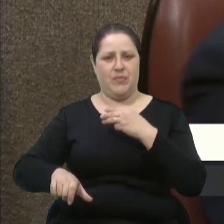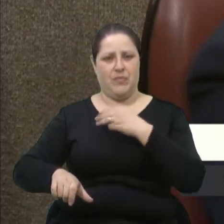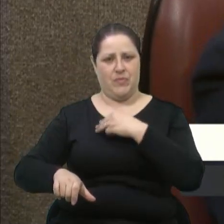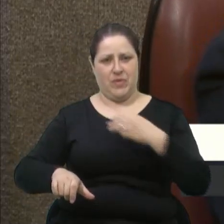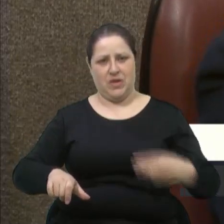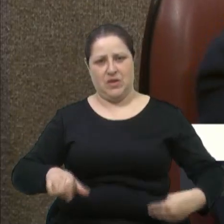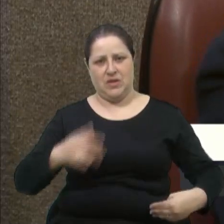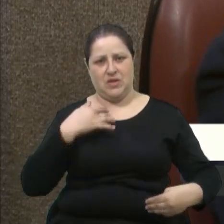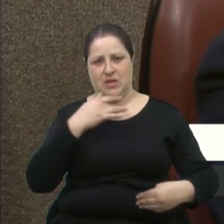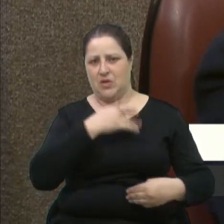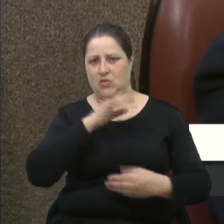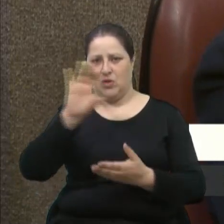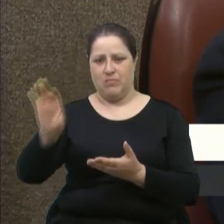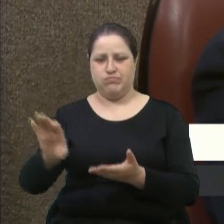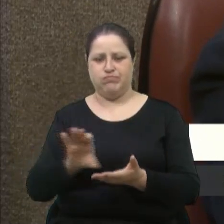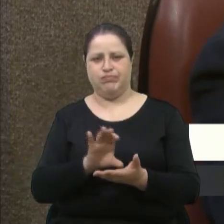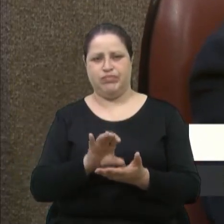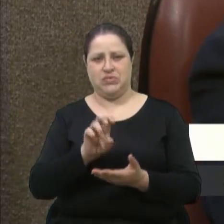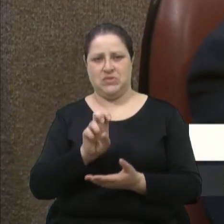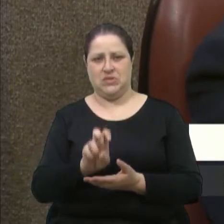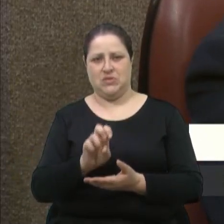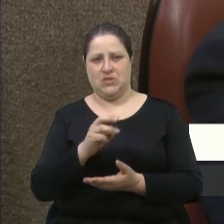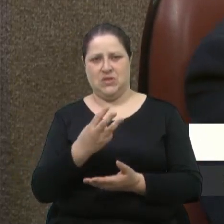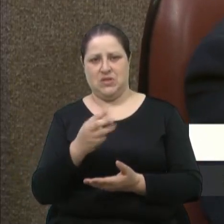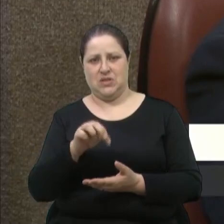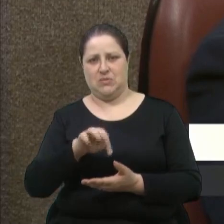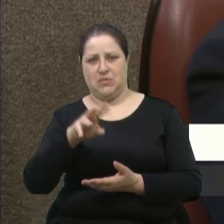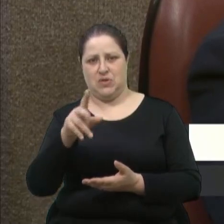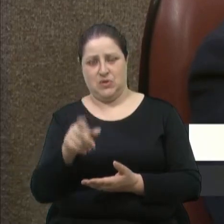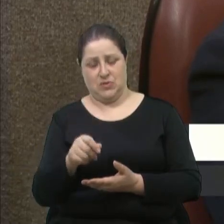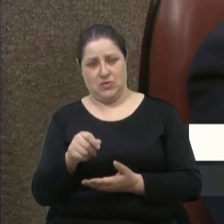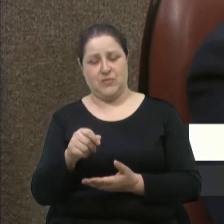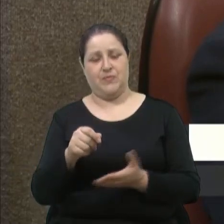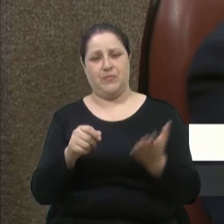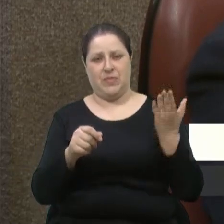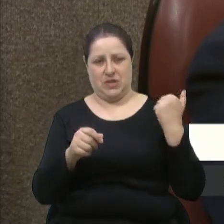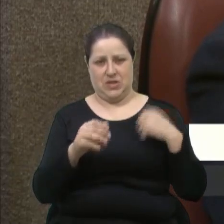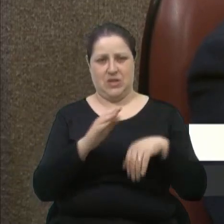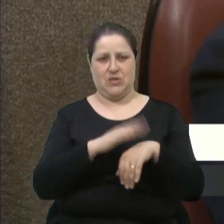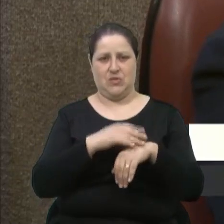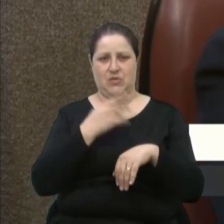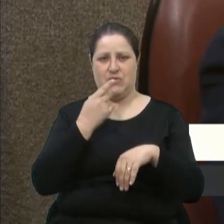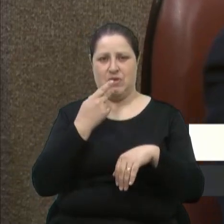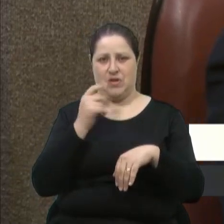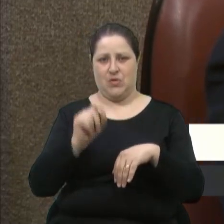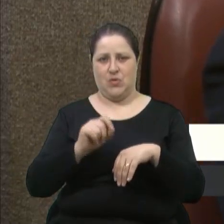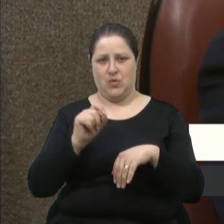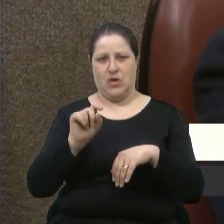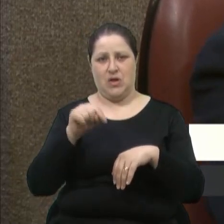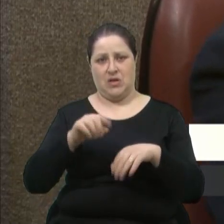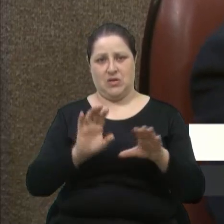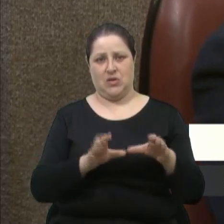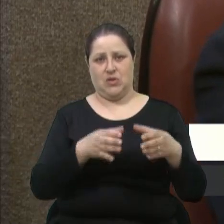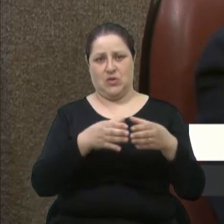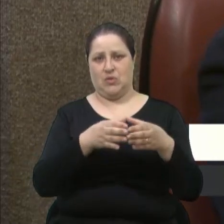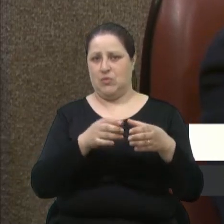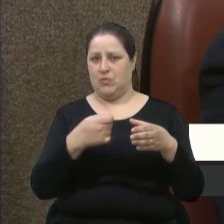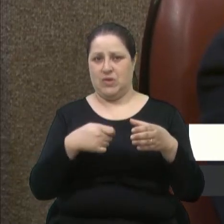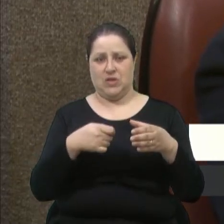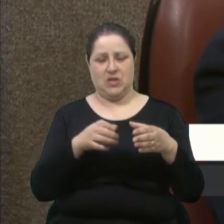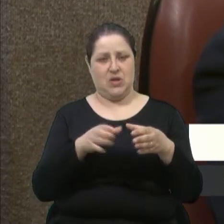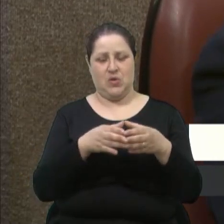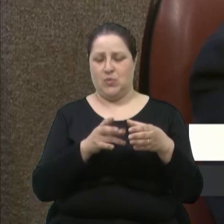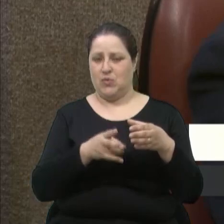53 milhões para Caxias do Sul. Então, até eu disse assim, numa outra ocasião, de que esse grupo ele tem que ser um grupo